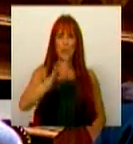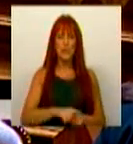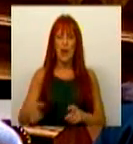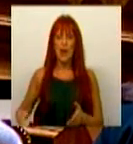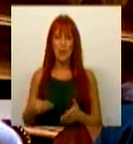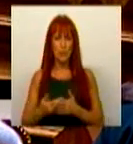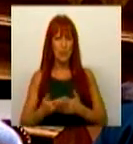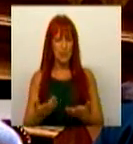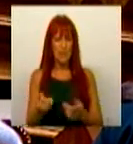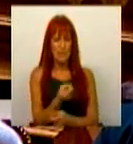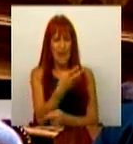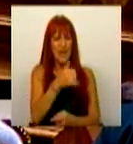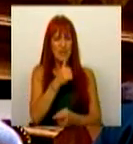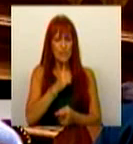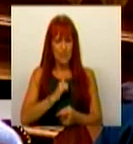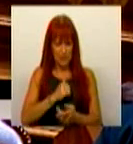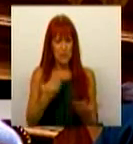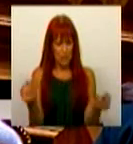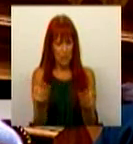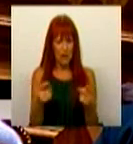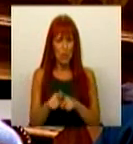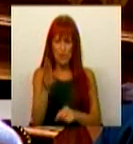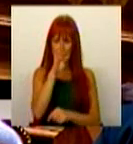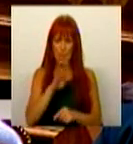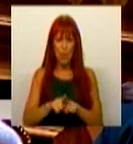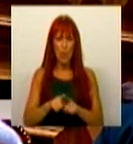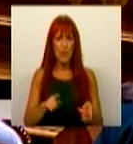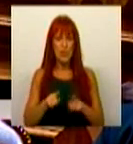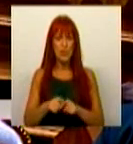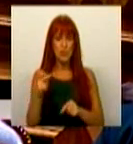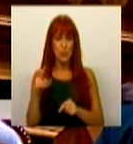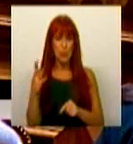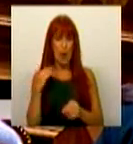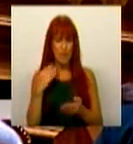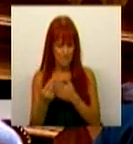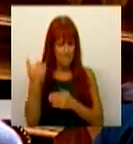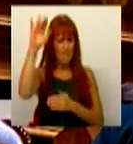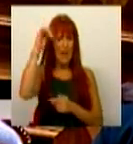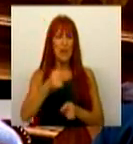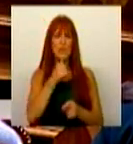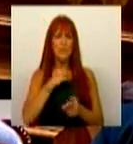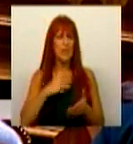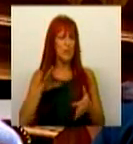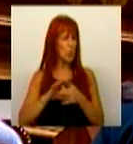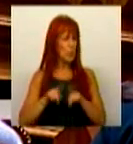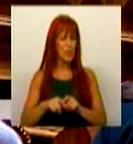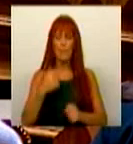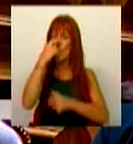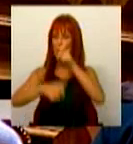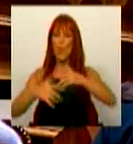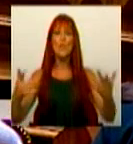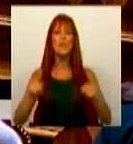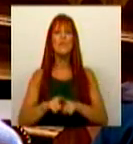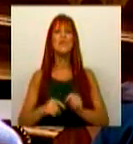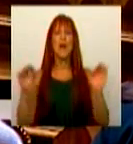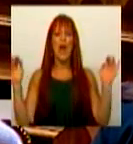apresenta-nos hoje um conjunto de medidas que vão efetivamente para além da concretização dos últimos 4 anos. Apresenta compromissos sérios e exigentes para com o povo e para